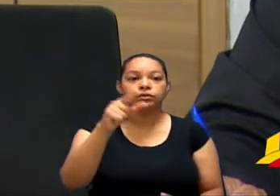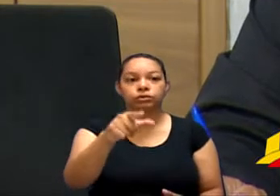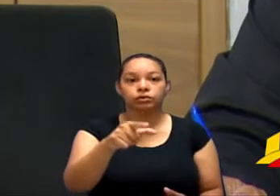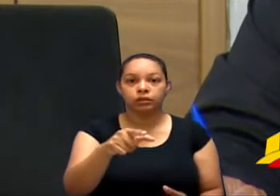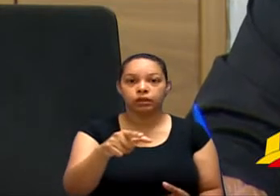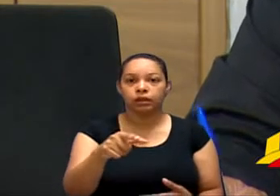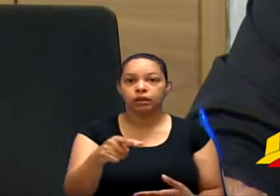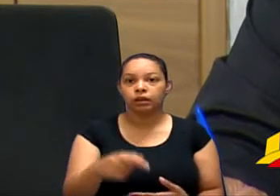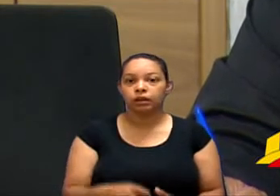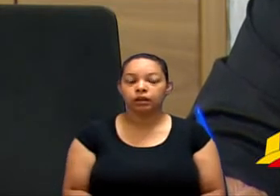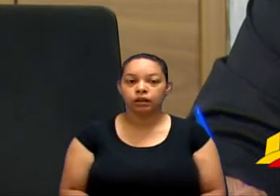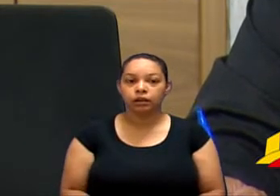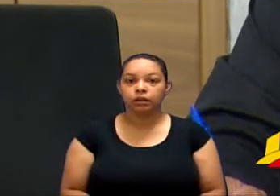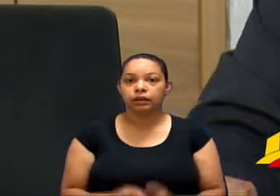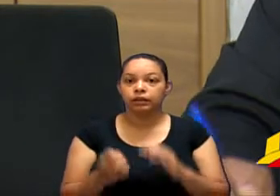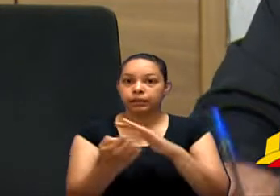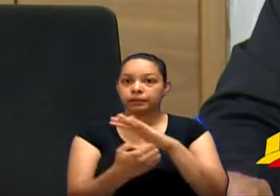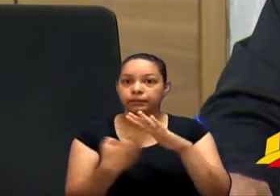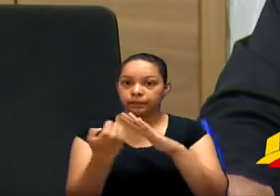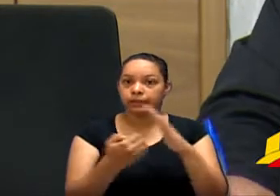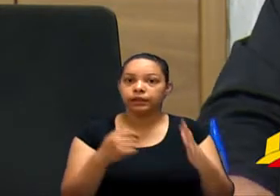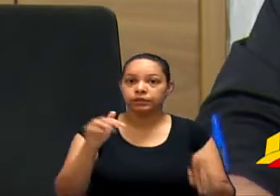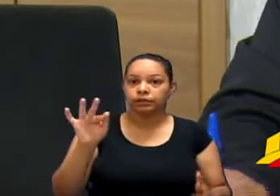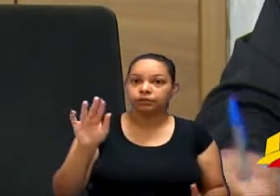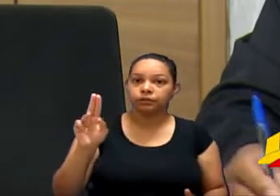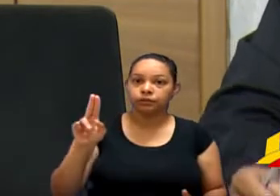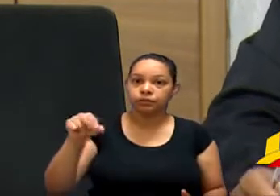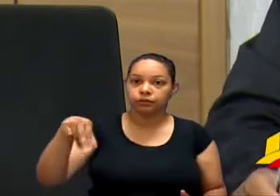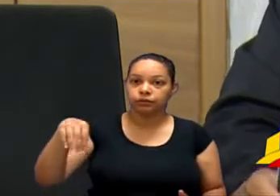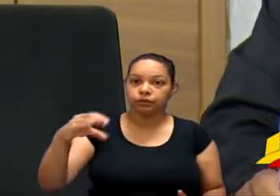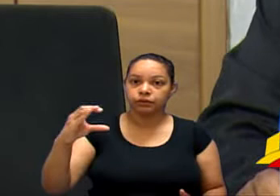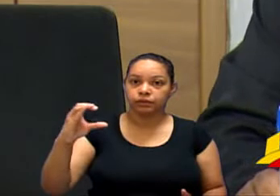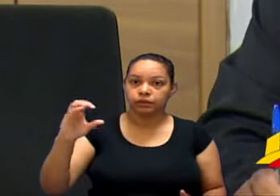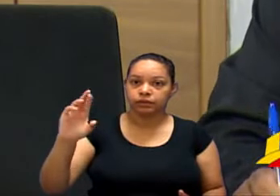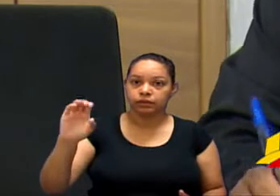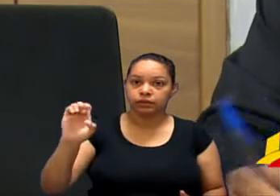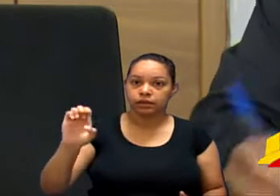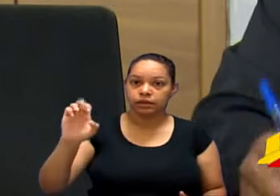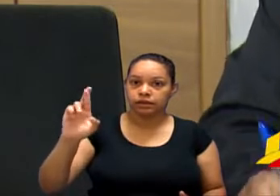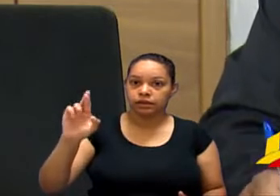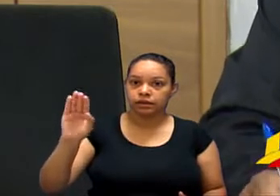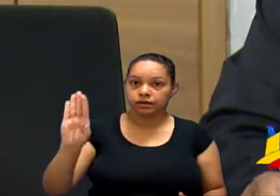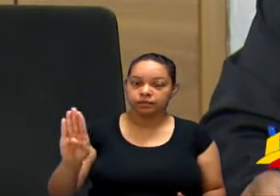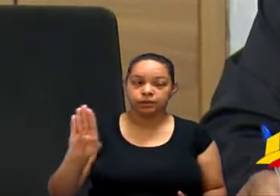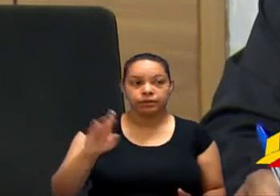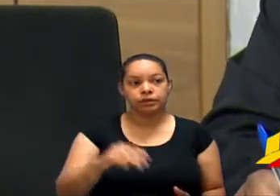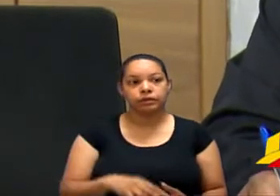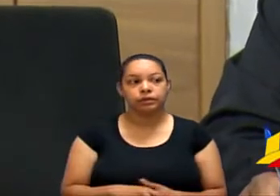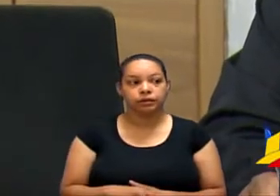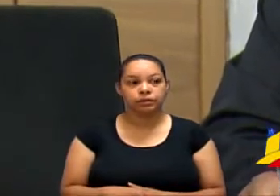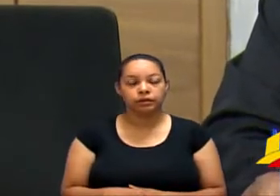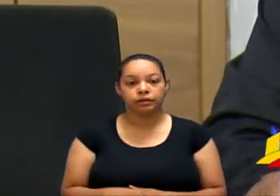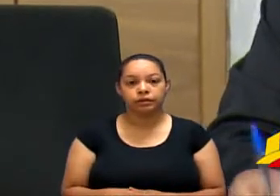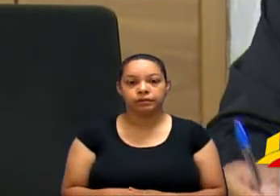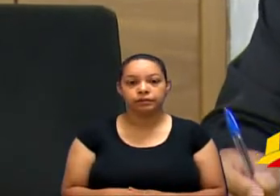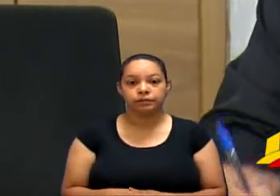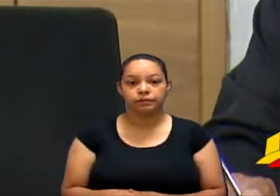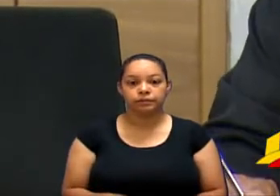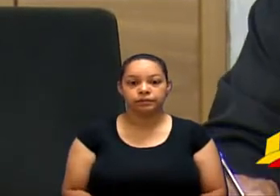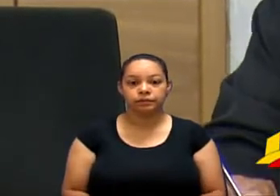prestador de serviços da funserv eu coloco em discussão com a palavra o